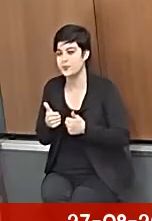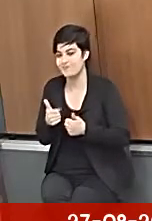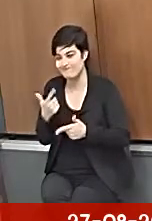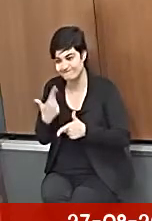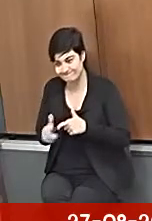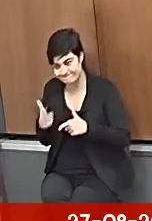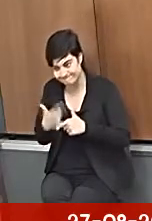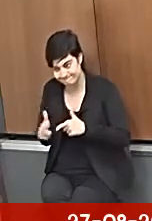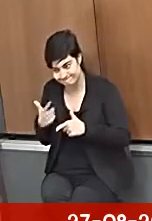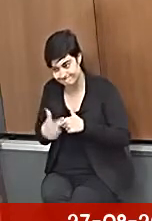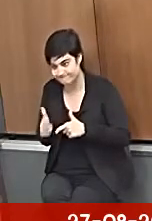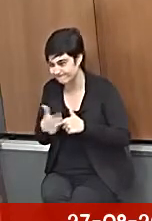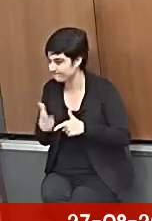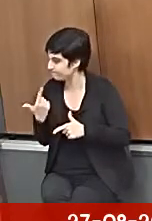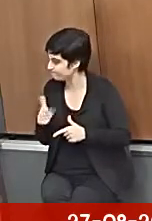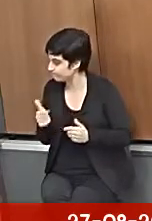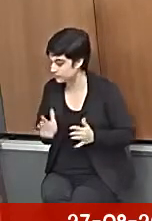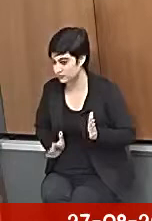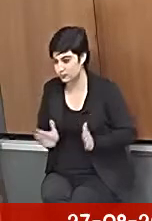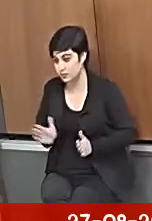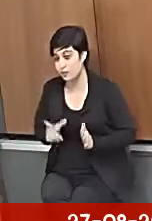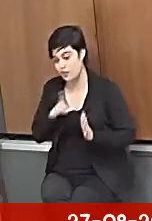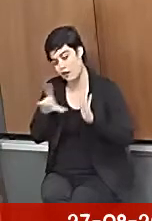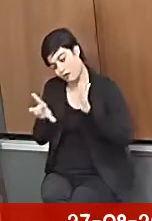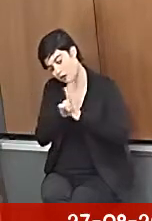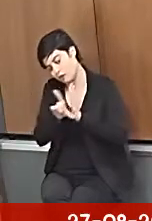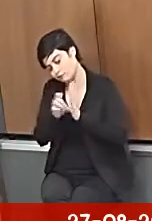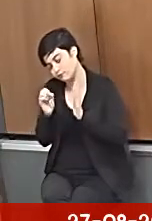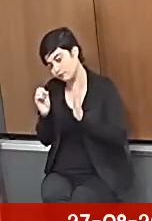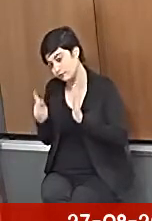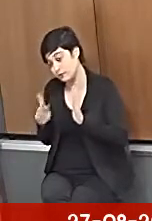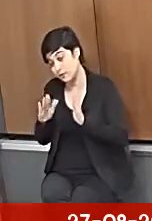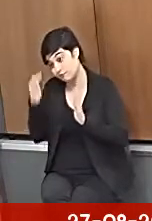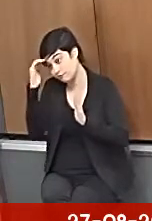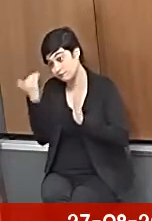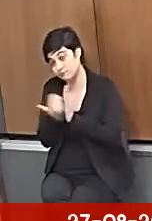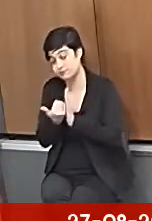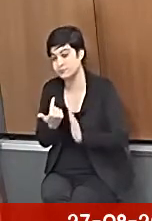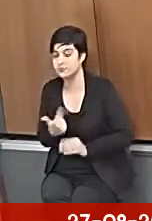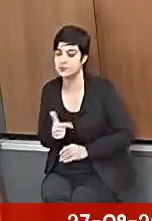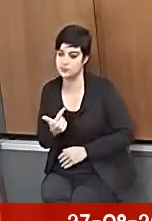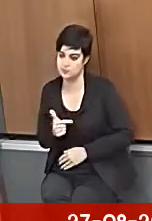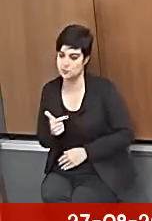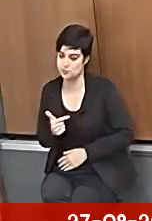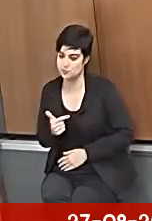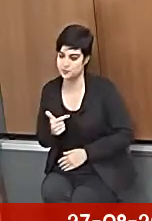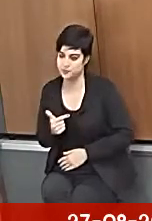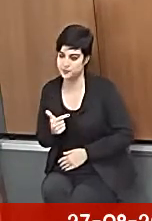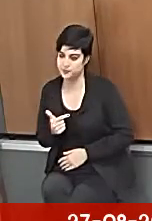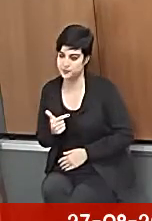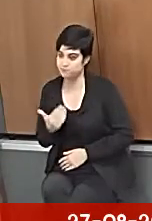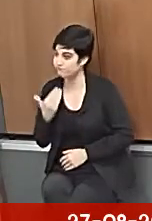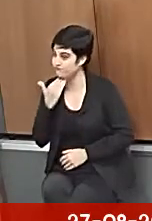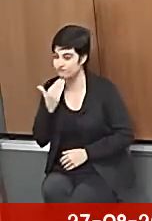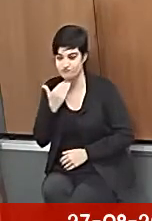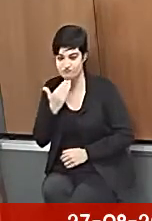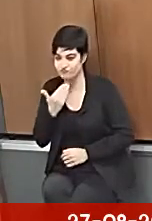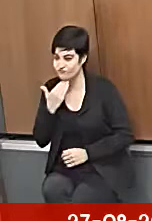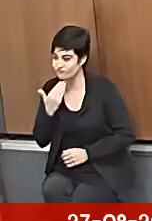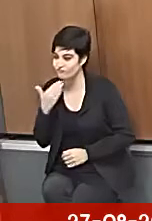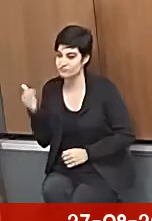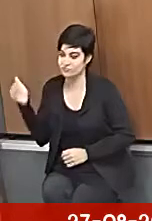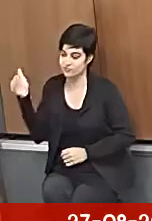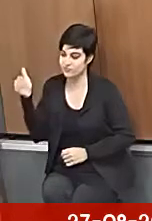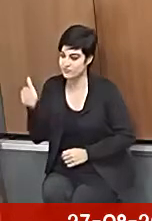tem lei tem aí vem e aí é um ponto do autor é é não adianta a gente aqui fazer